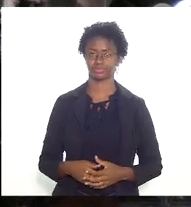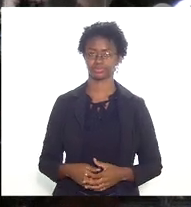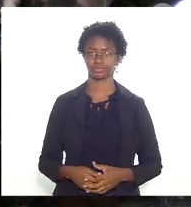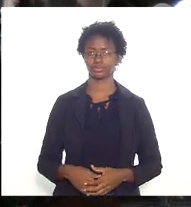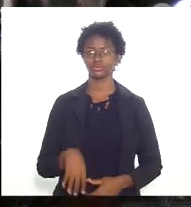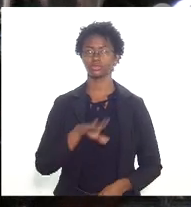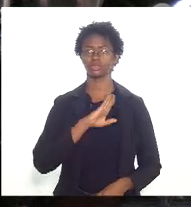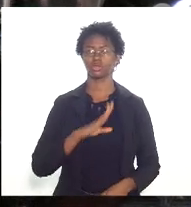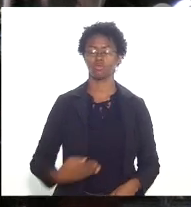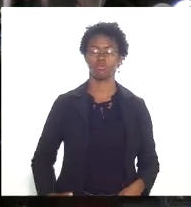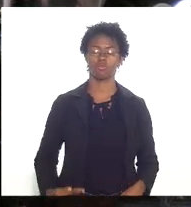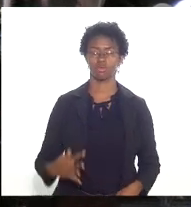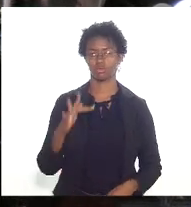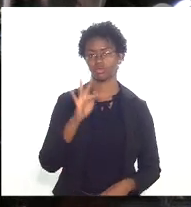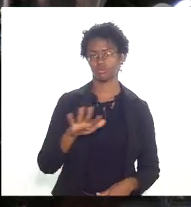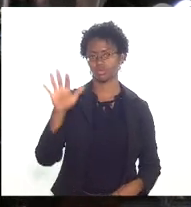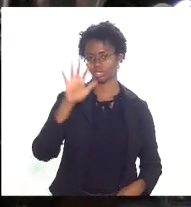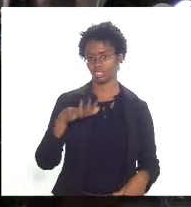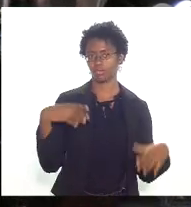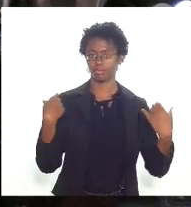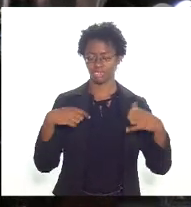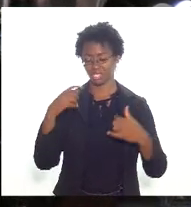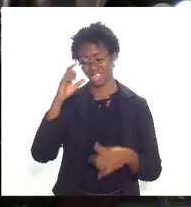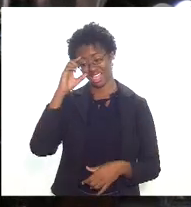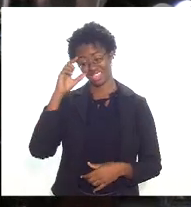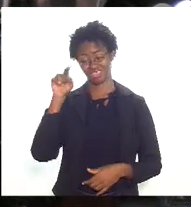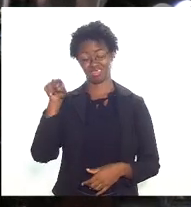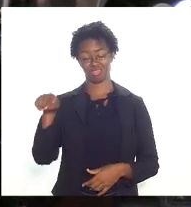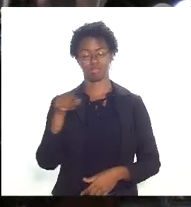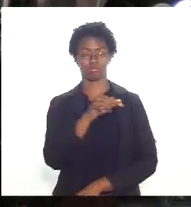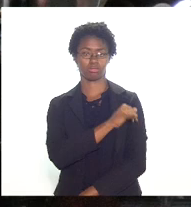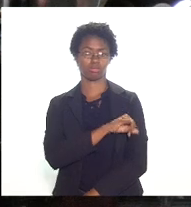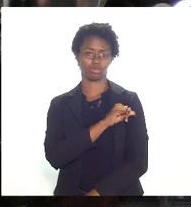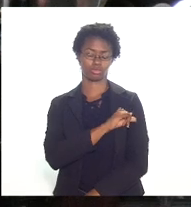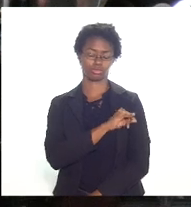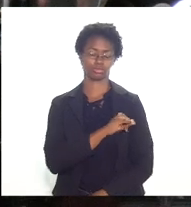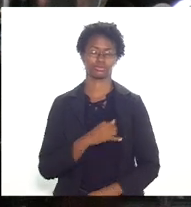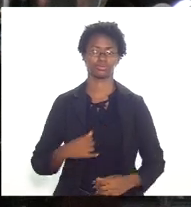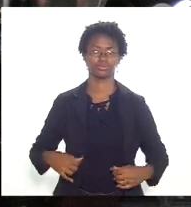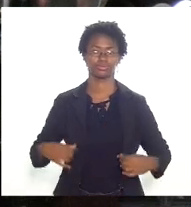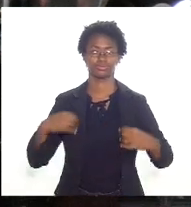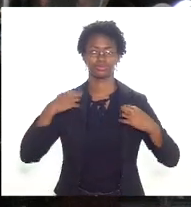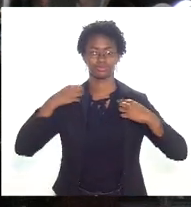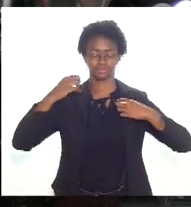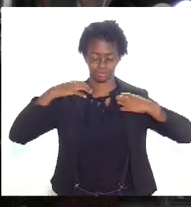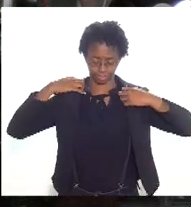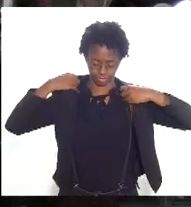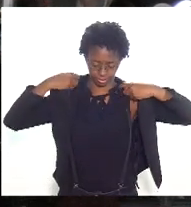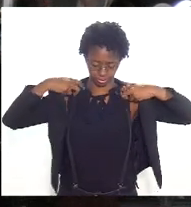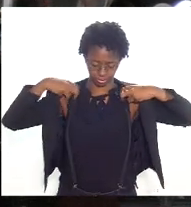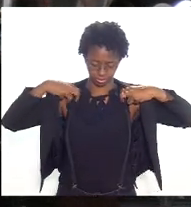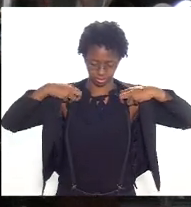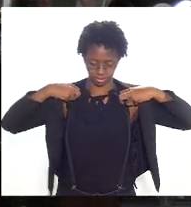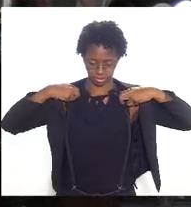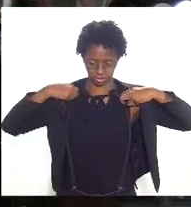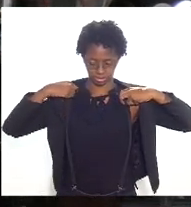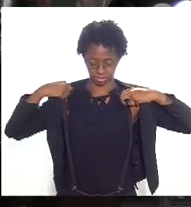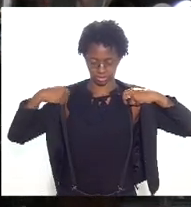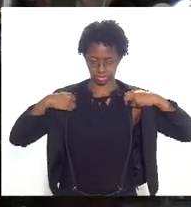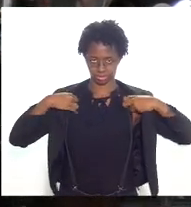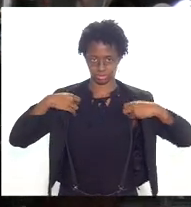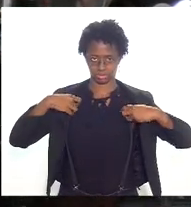precisa ter atenção com o estado do Rio de Janeiro principalmente o ministério da economia e principalmente o